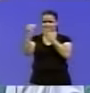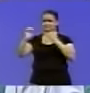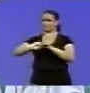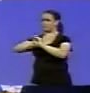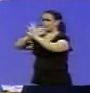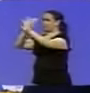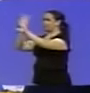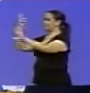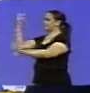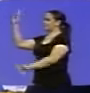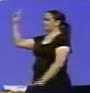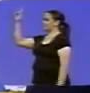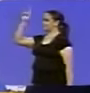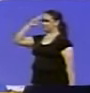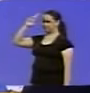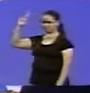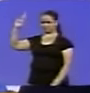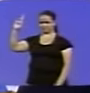salvação.